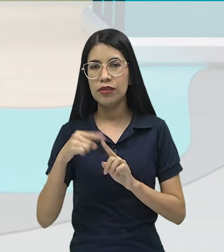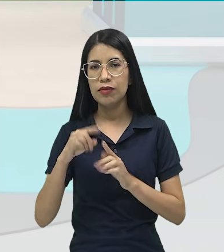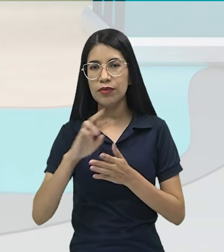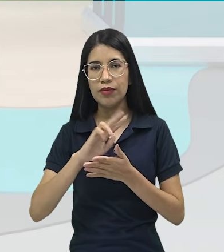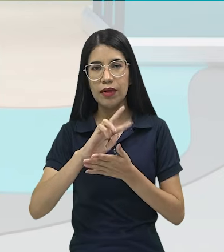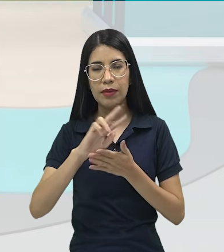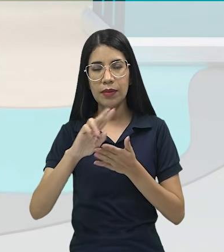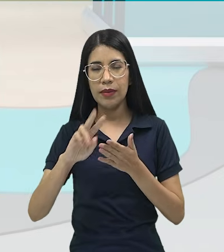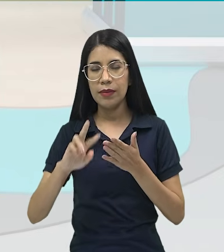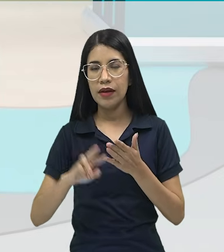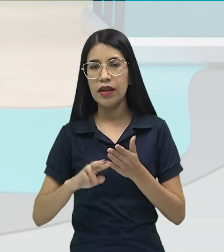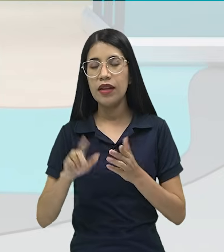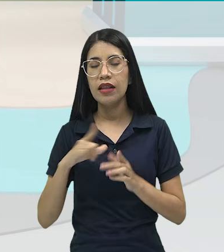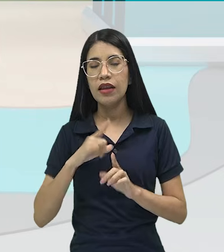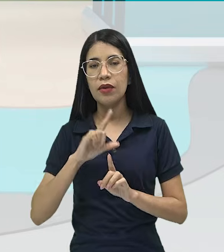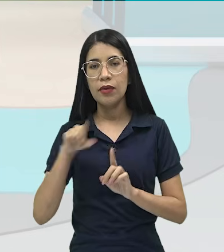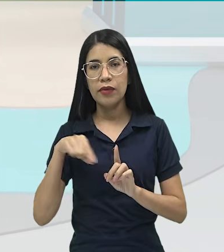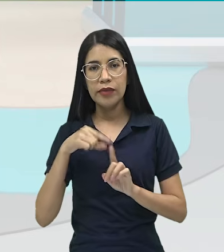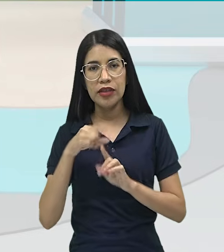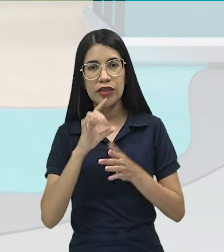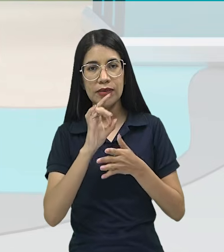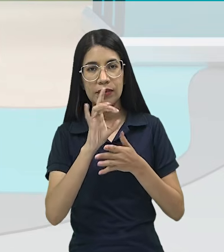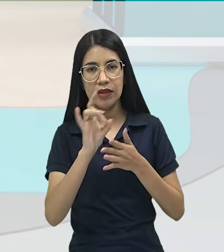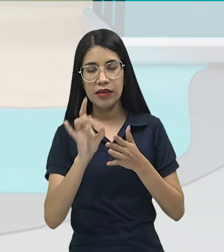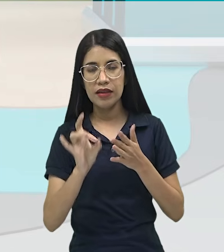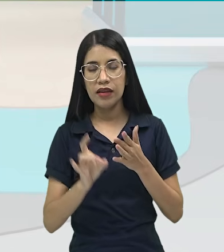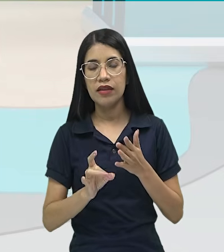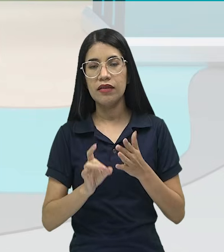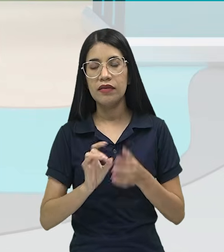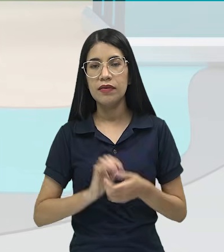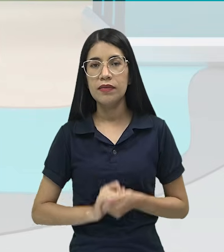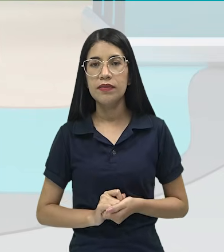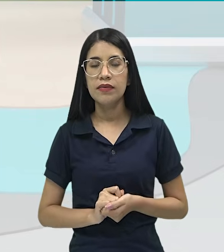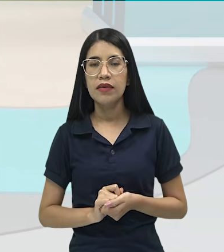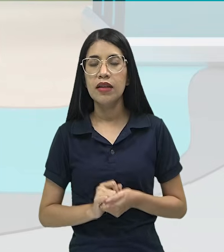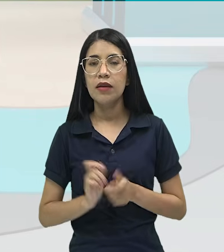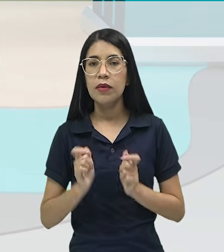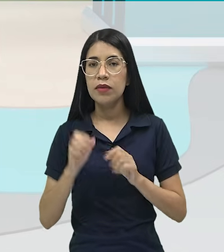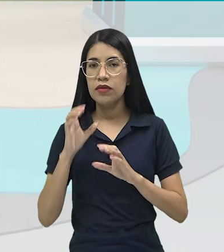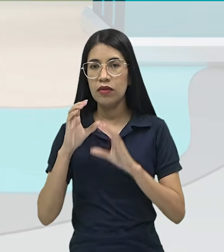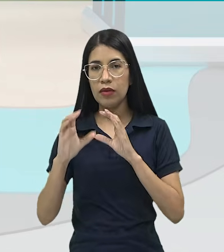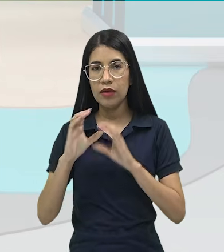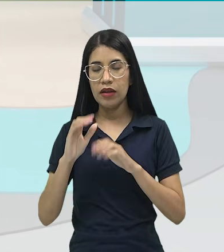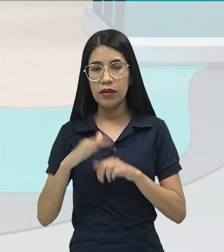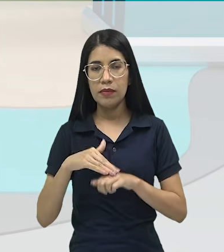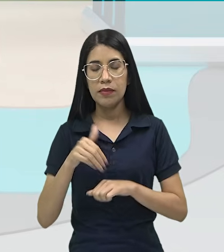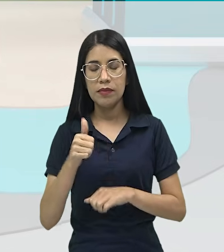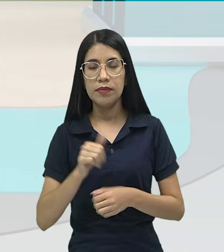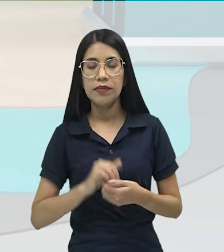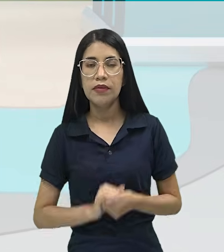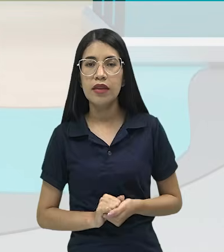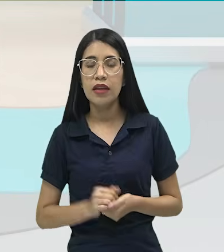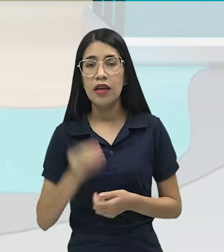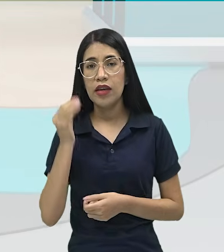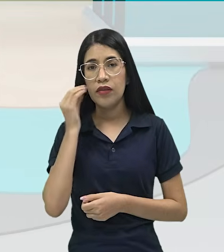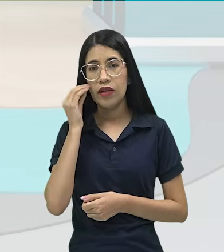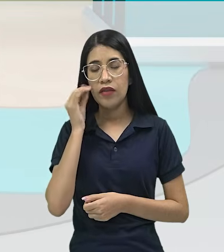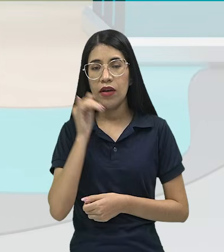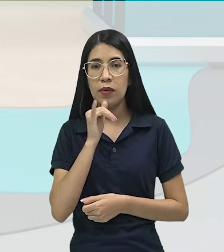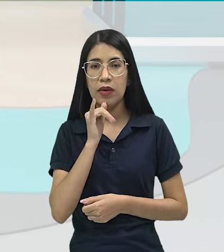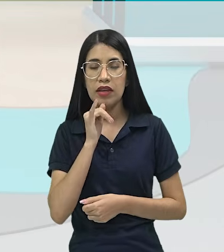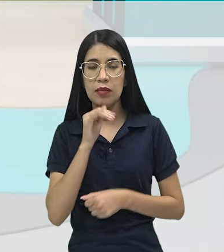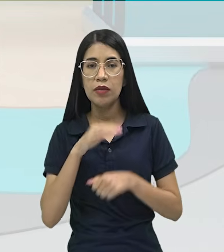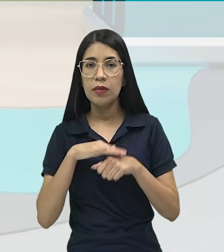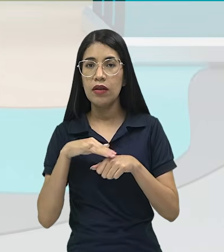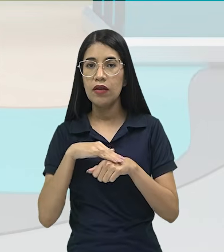né? Então, eles têm uma finalidade, eles têm um propósito, né, da comunicação. Então, nós vamos ver o exemplo, né, de